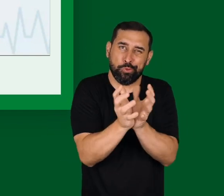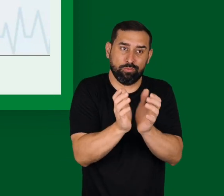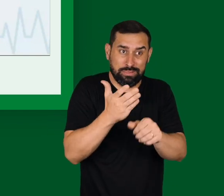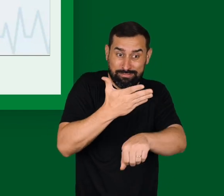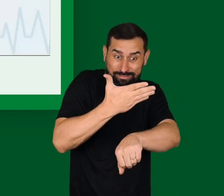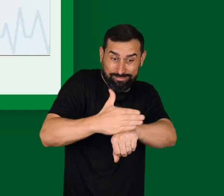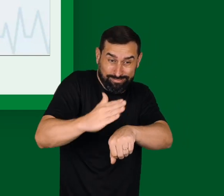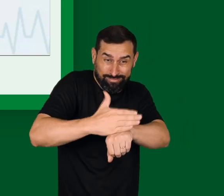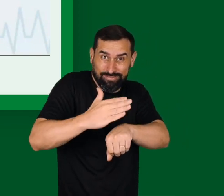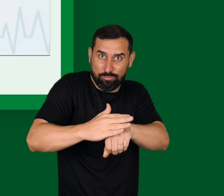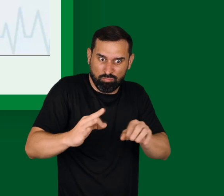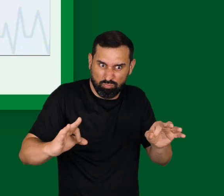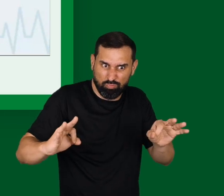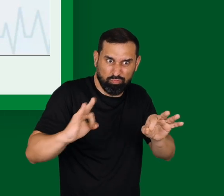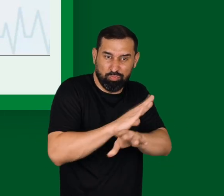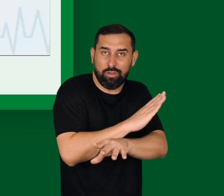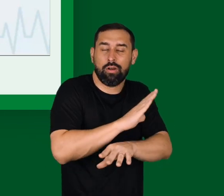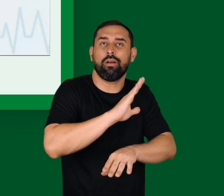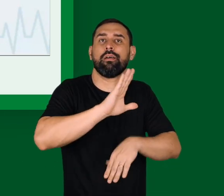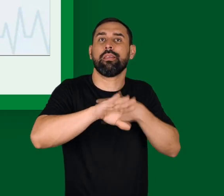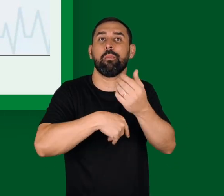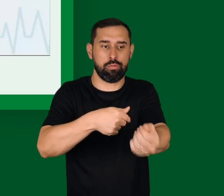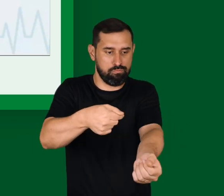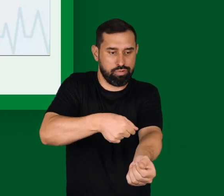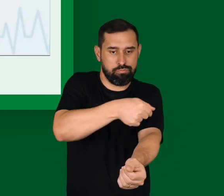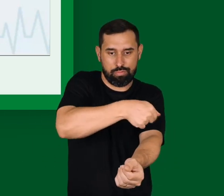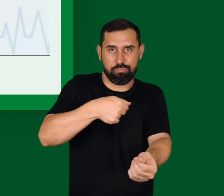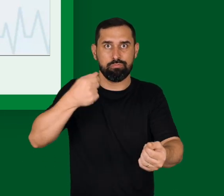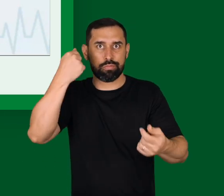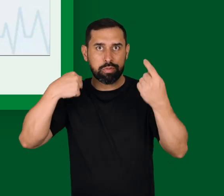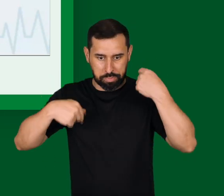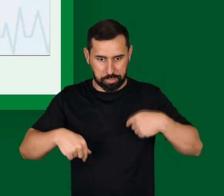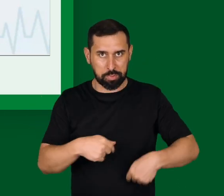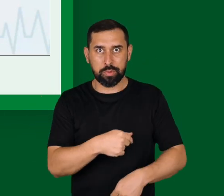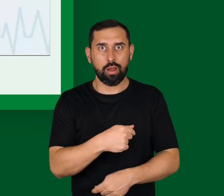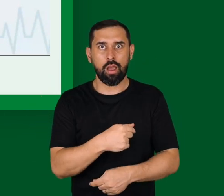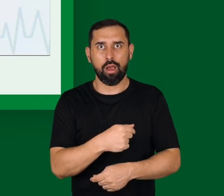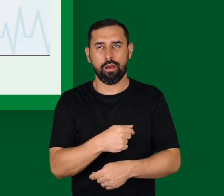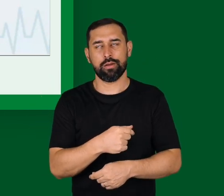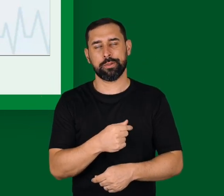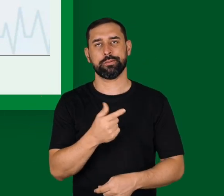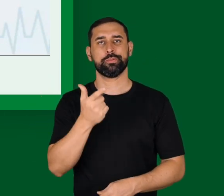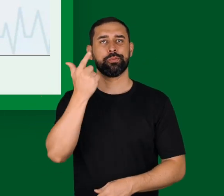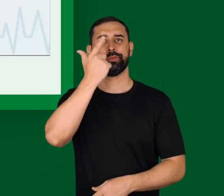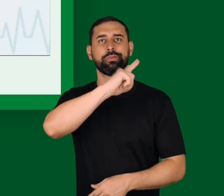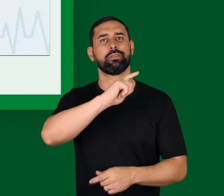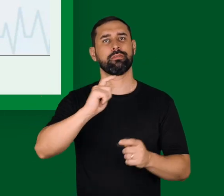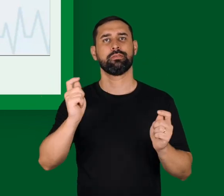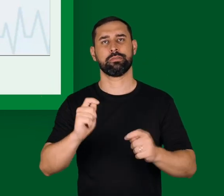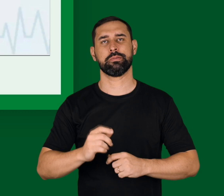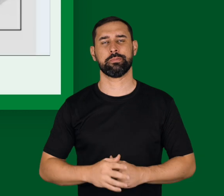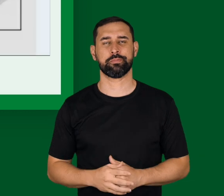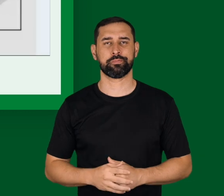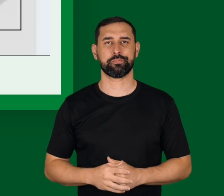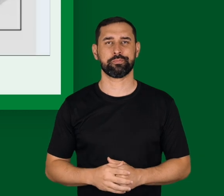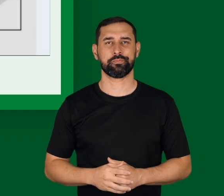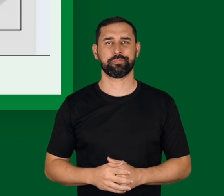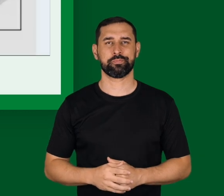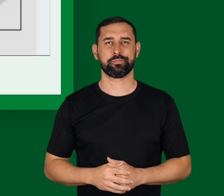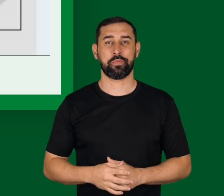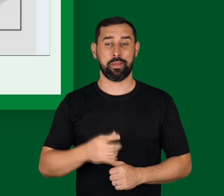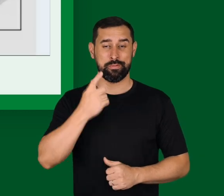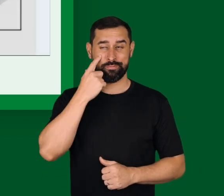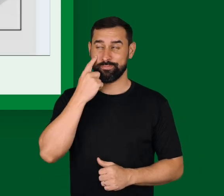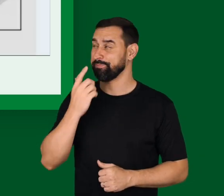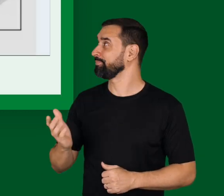equipe que vai estar treinada e preparada para fazer uma punção de um acesso vascular seguro para essas crianças,